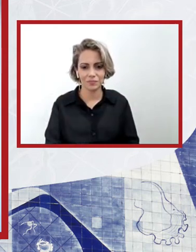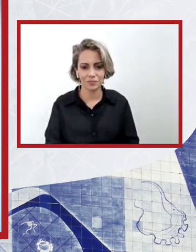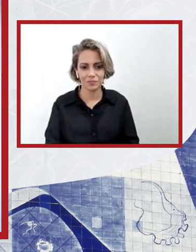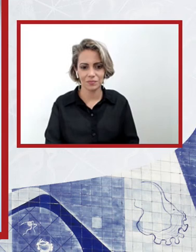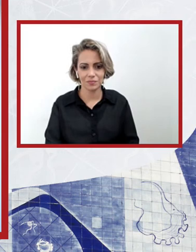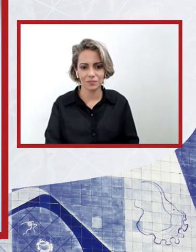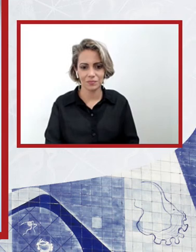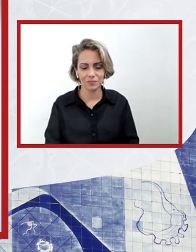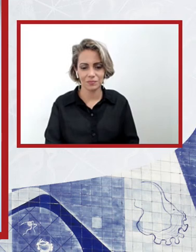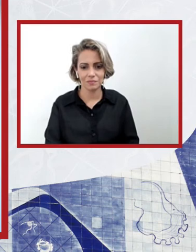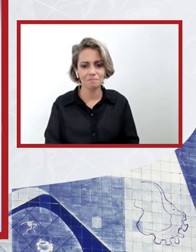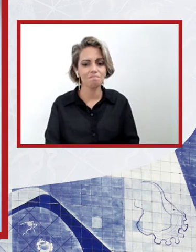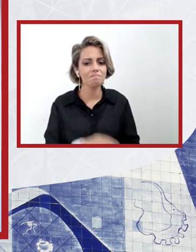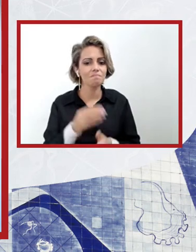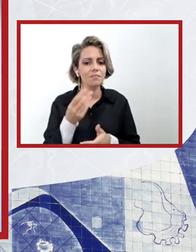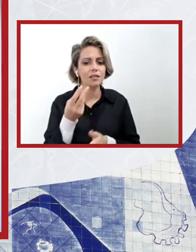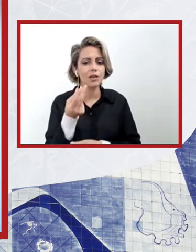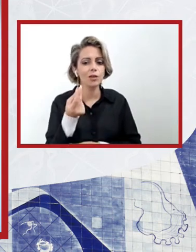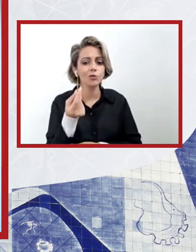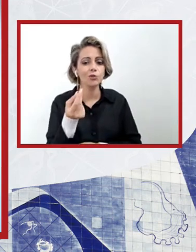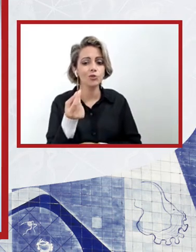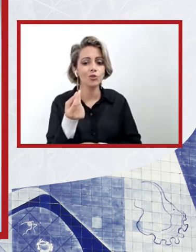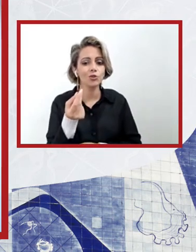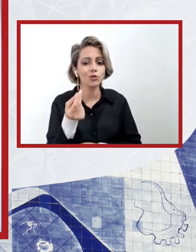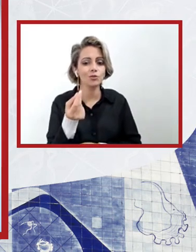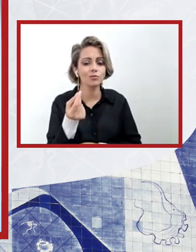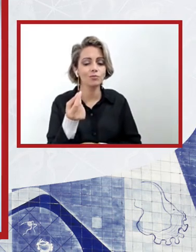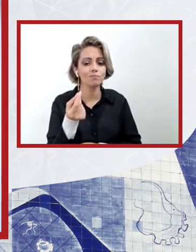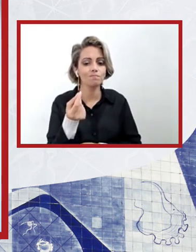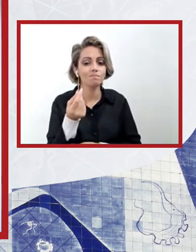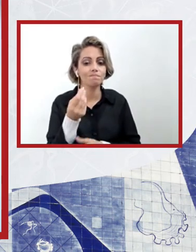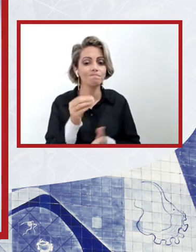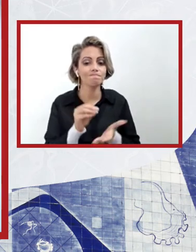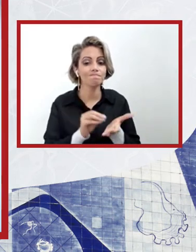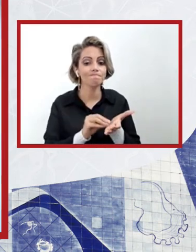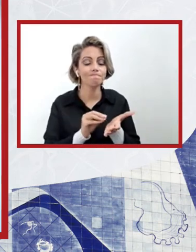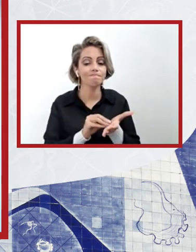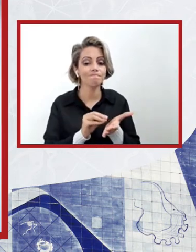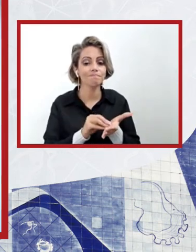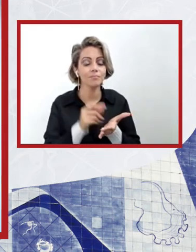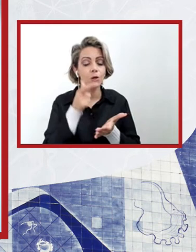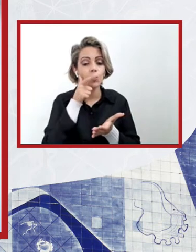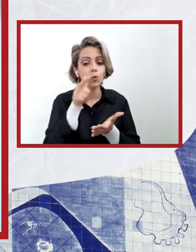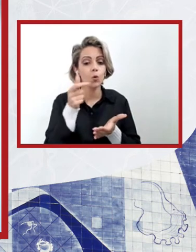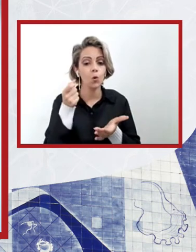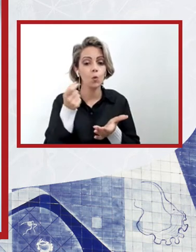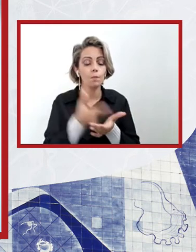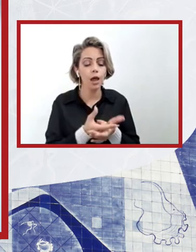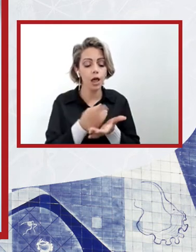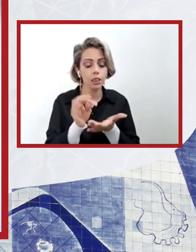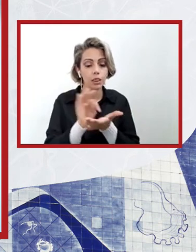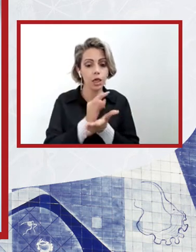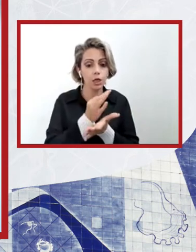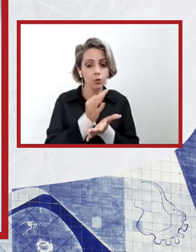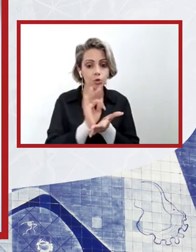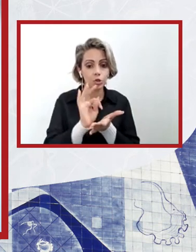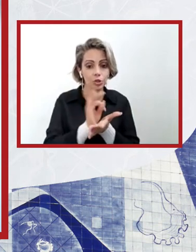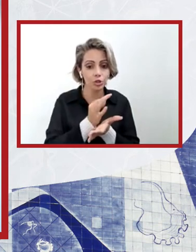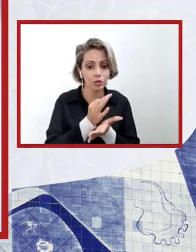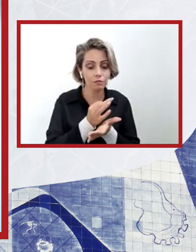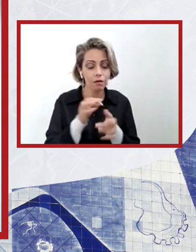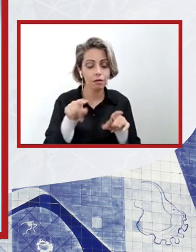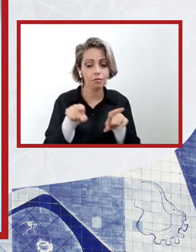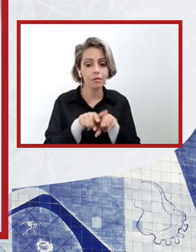da escassez de verbas para adquirir tecnologias assistivas, para poder ter